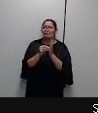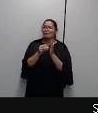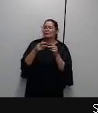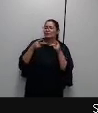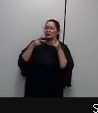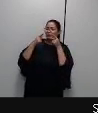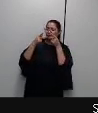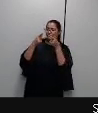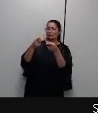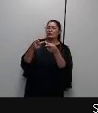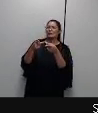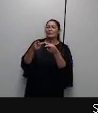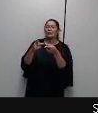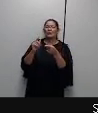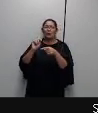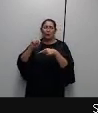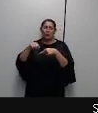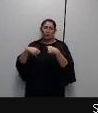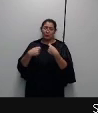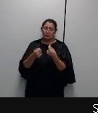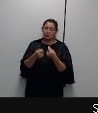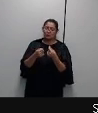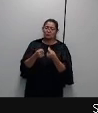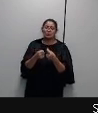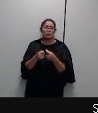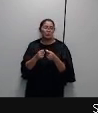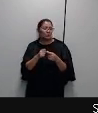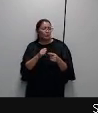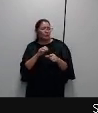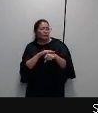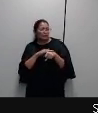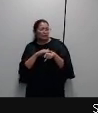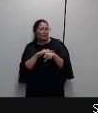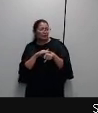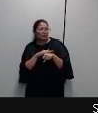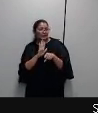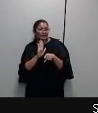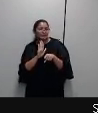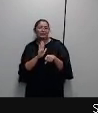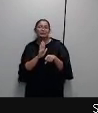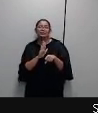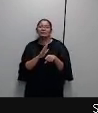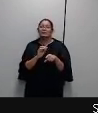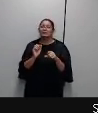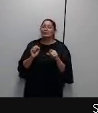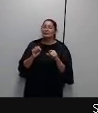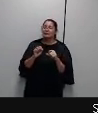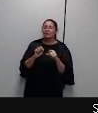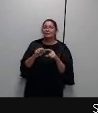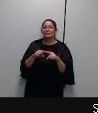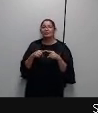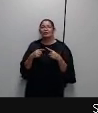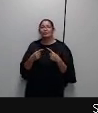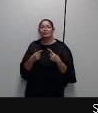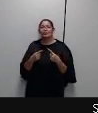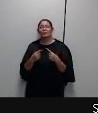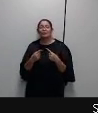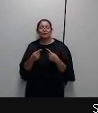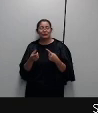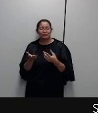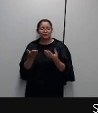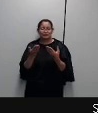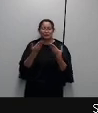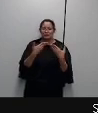prequestionamento deste modo é o caso de não conhecimento do resto também pela súmula 282